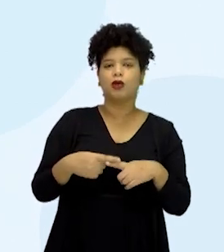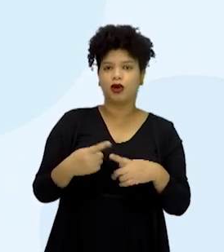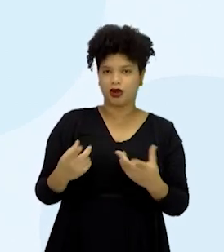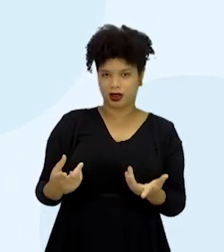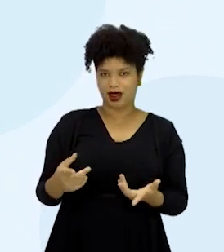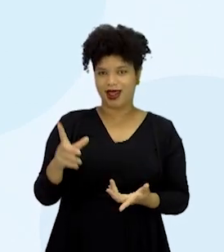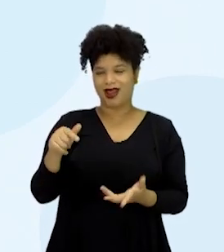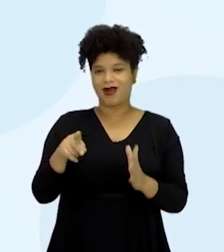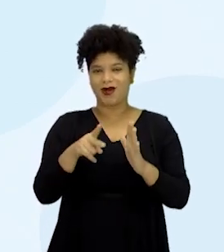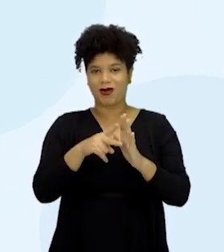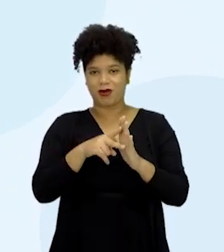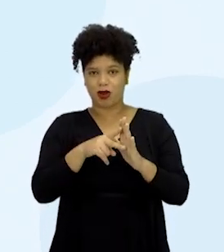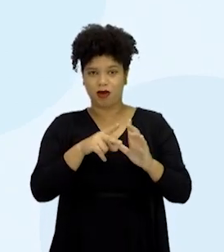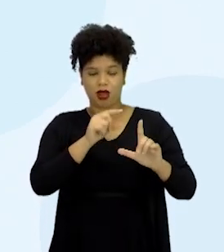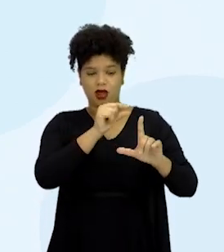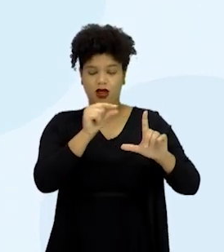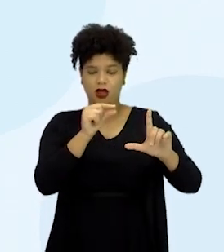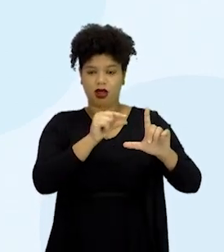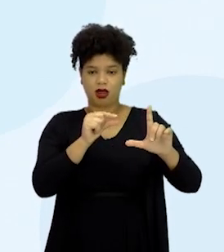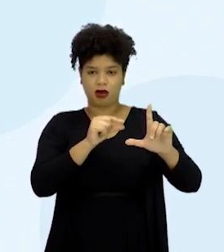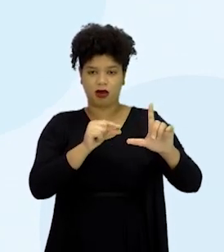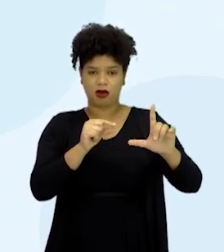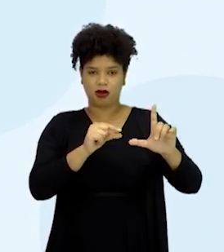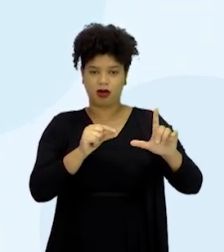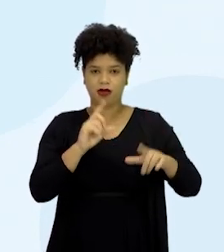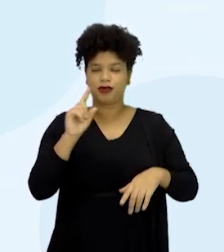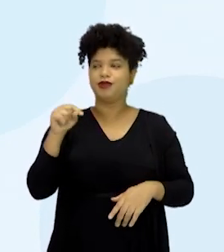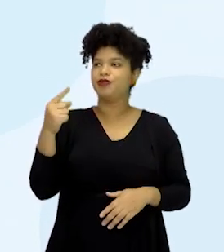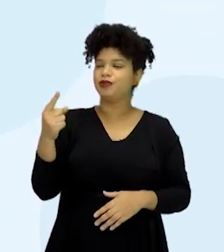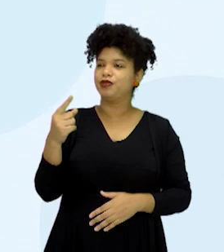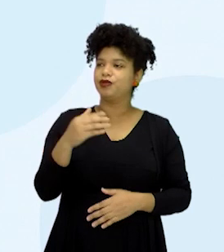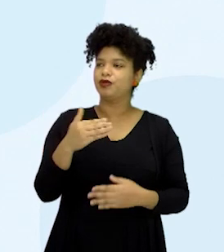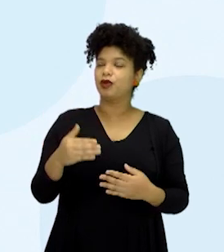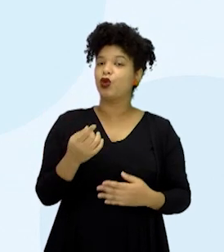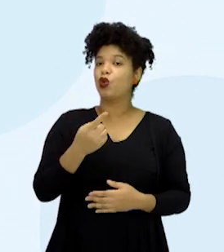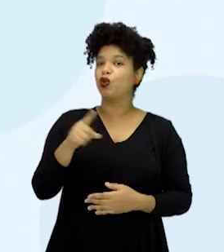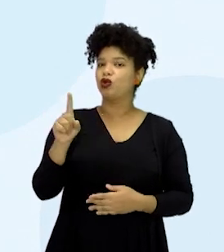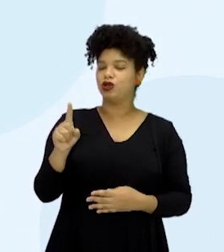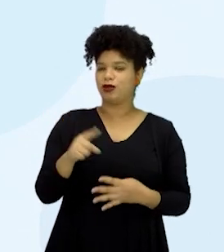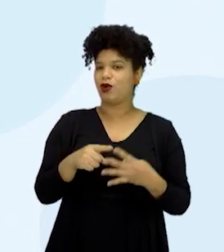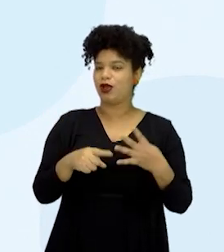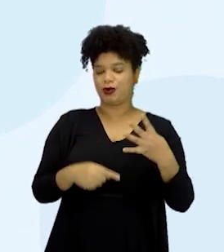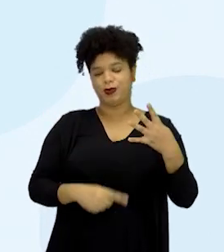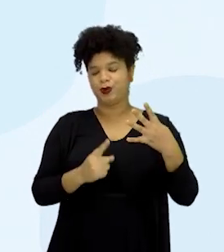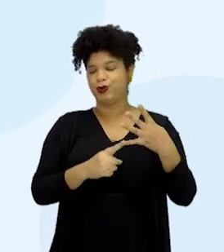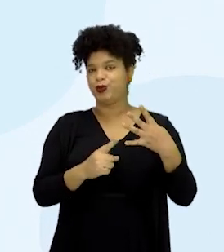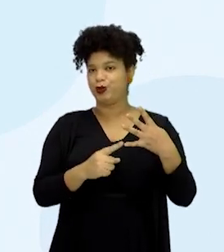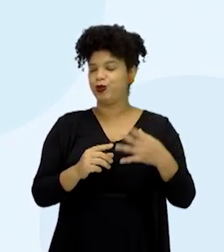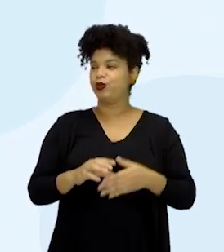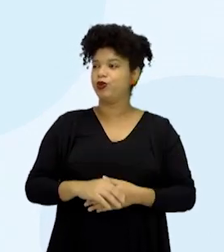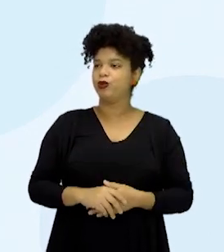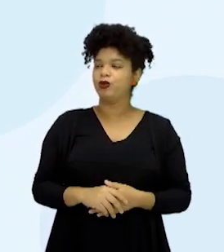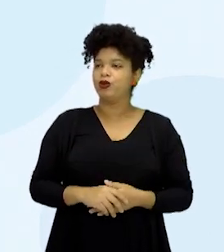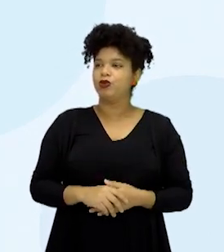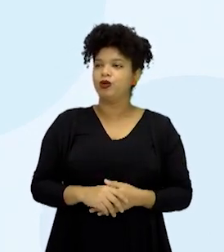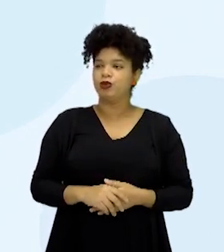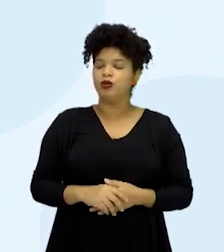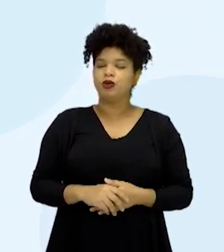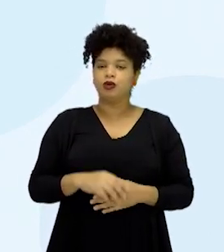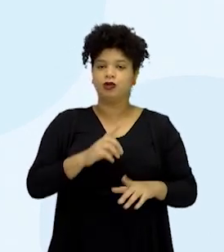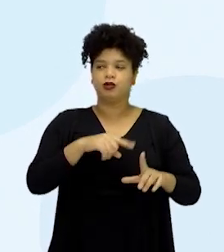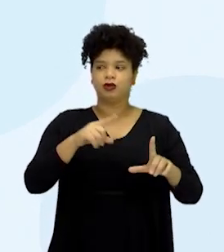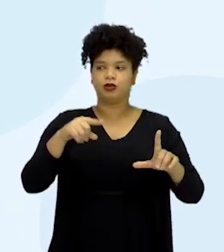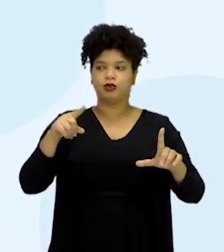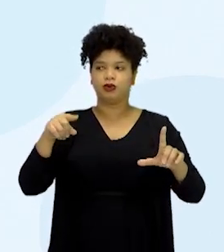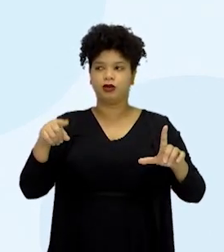gráfico de barras. E aí pode passar para o nosso último gráfico qualitativo, que a pergunta foi qual